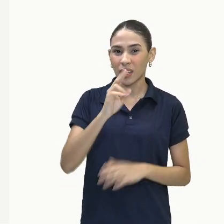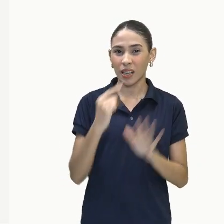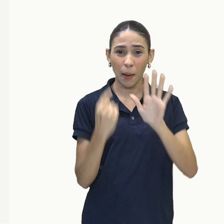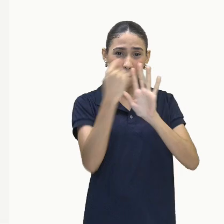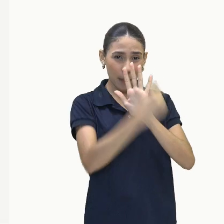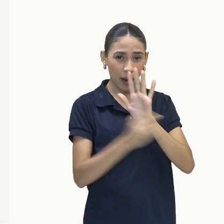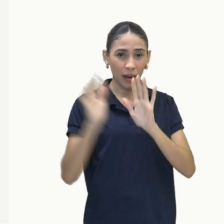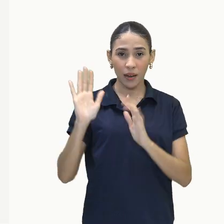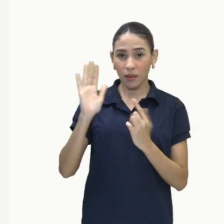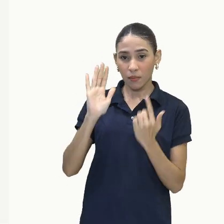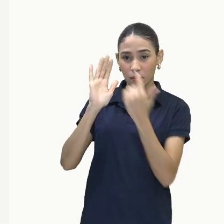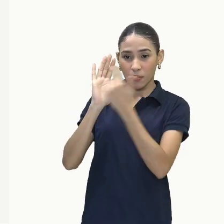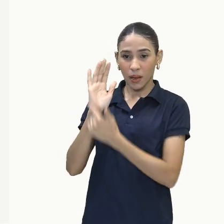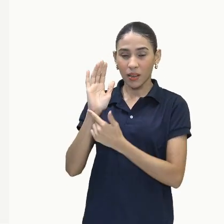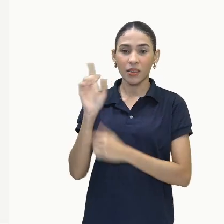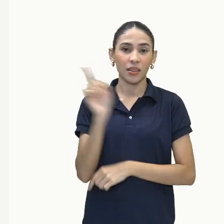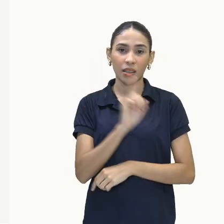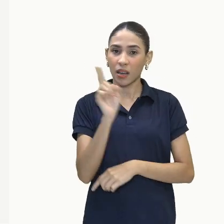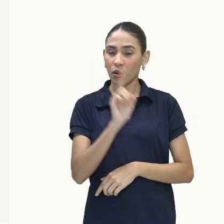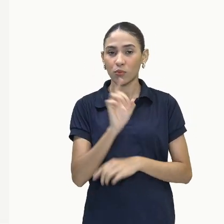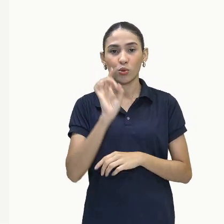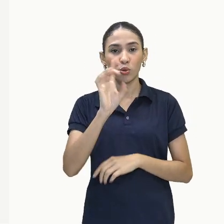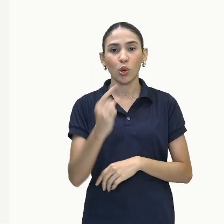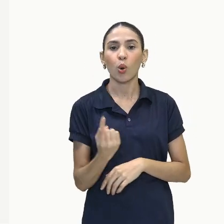Não. Cada uma vai usar apenas